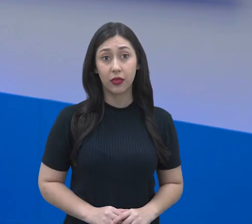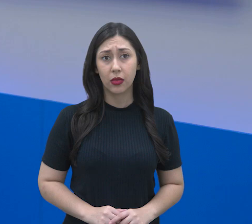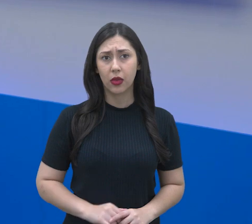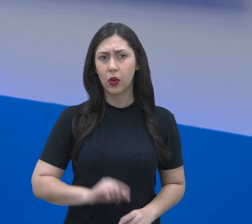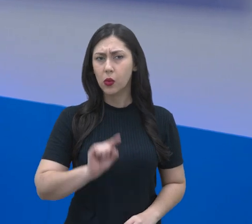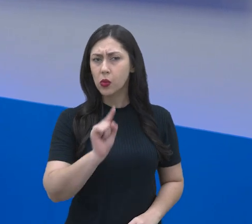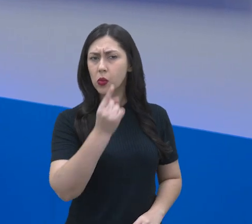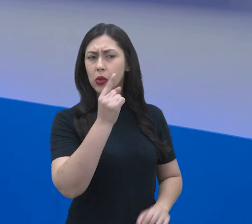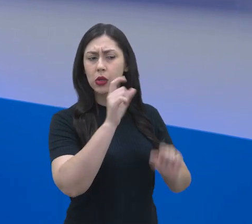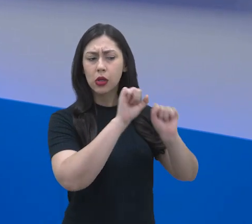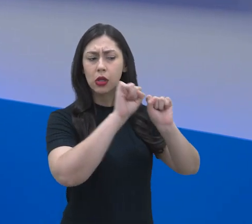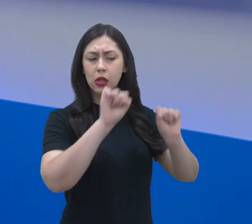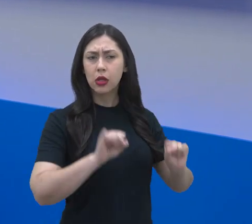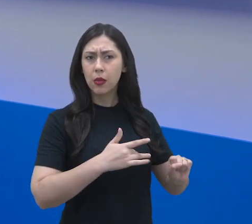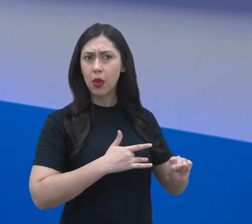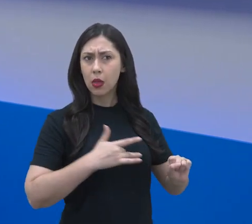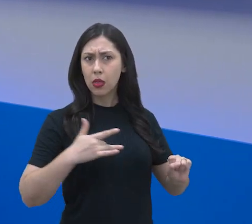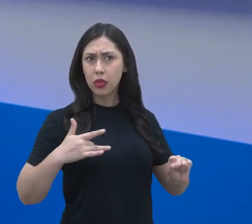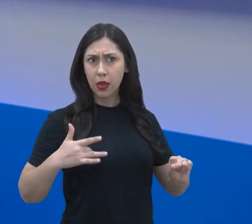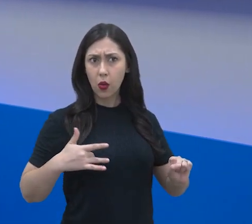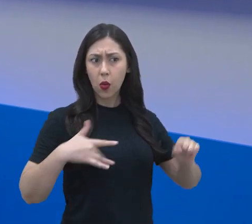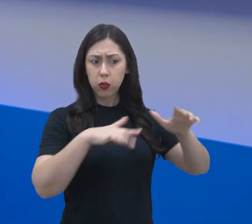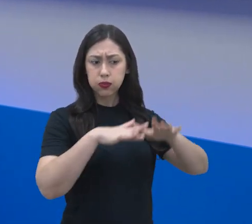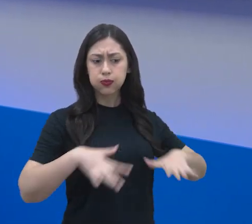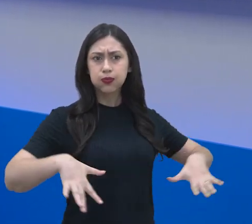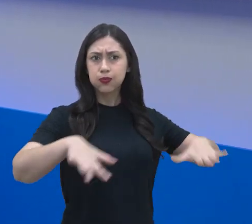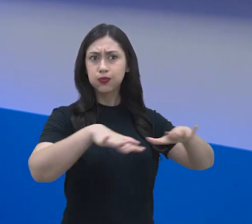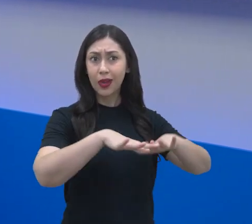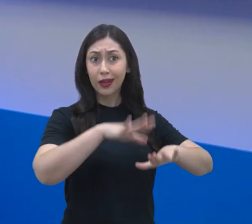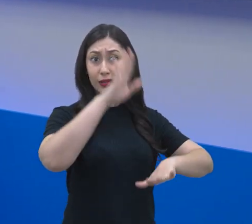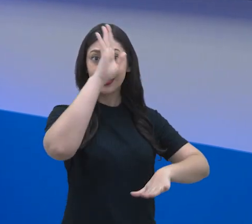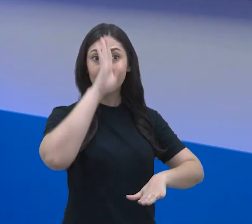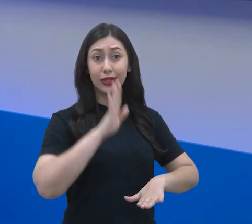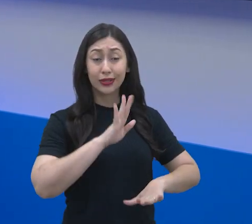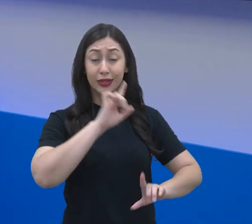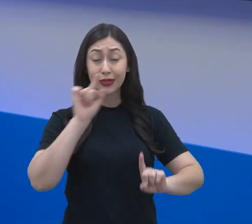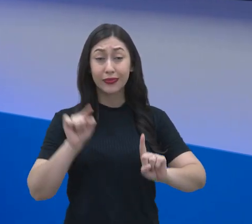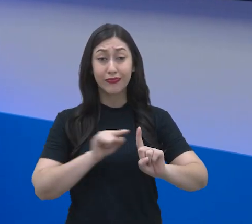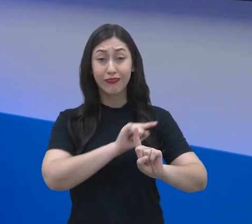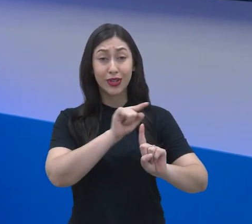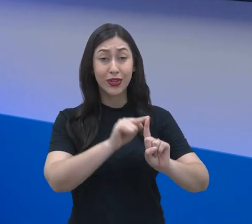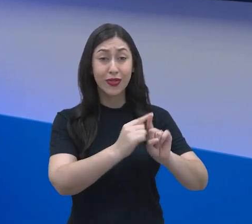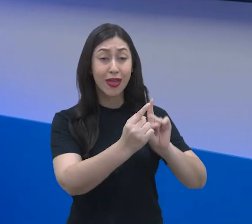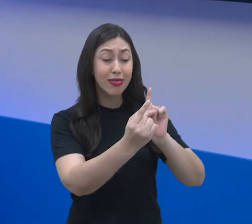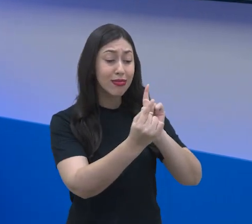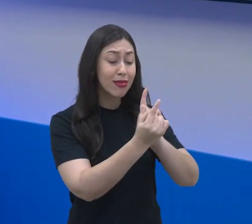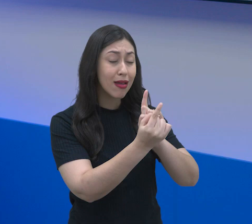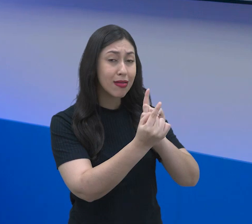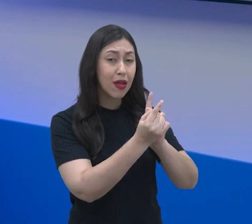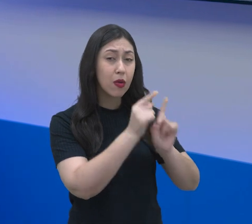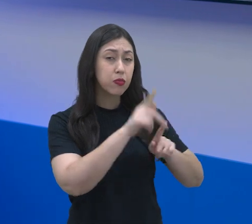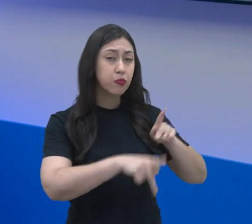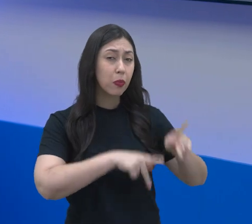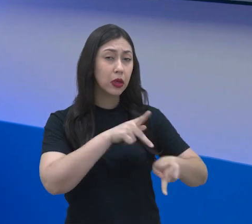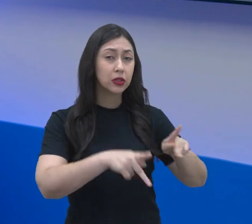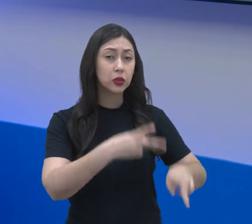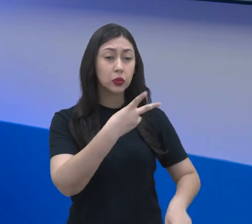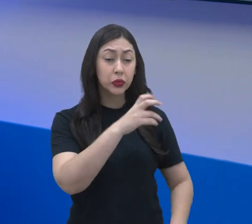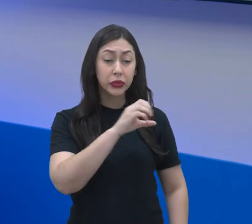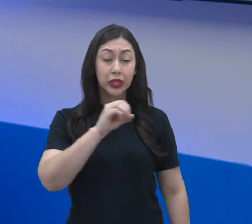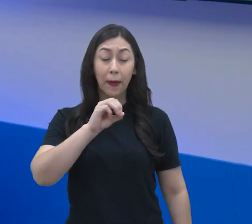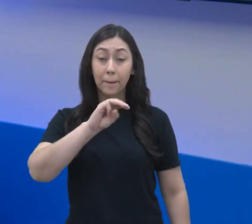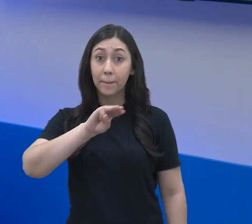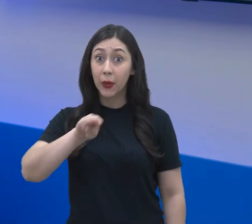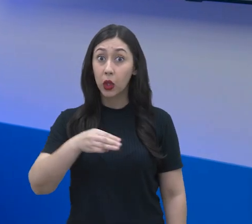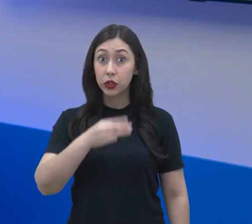Único sistema de saúde universal e gratuito, voltado a atender uma população com mais de 200 milhões